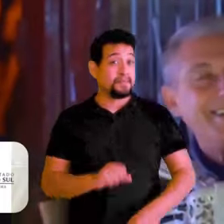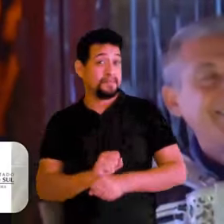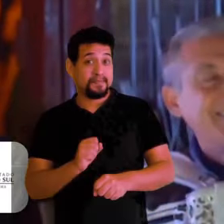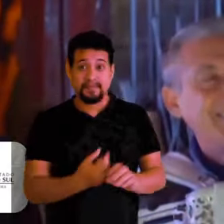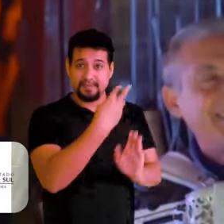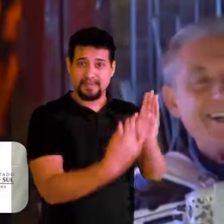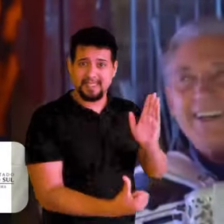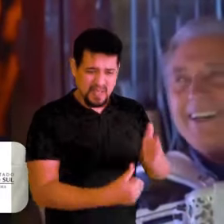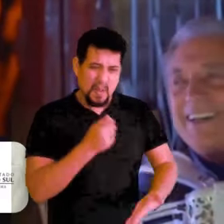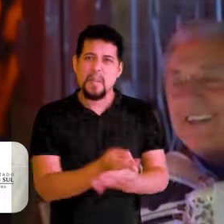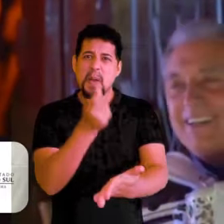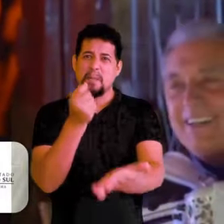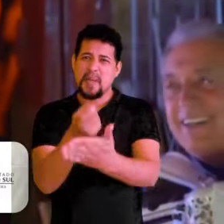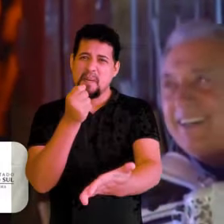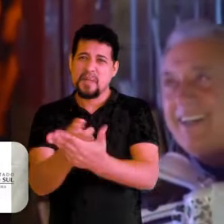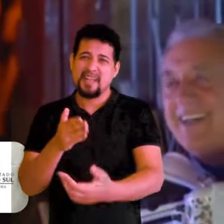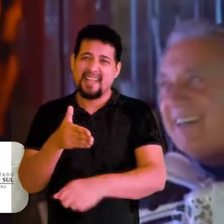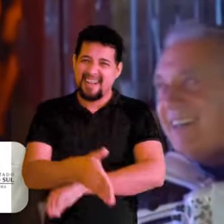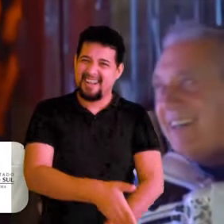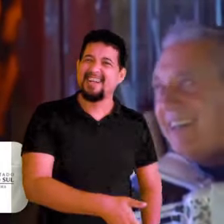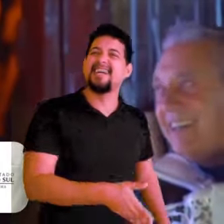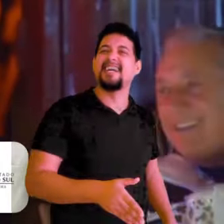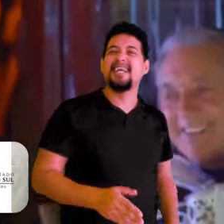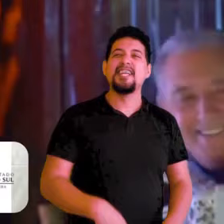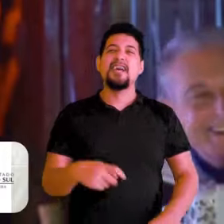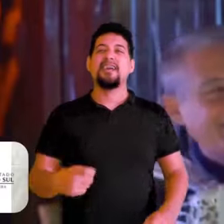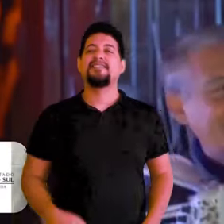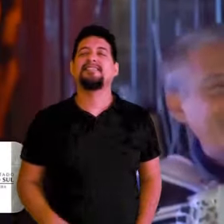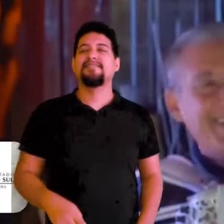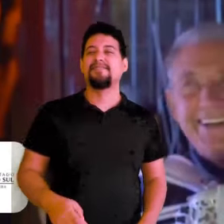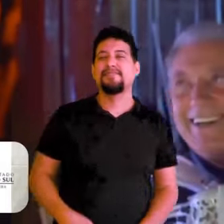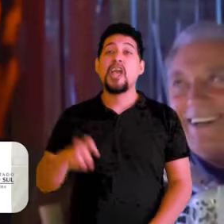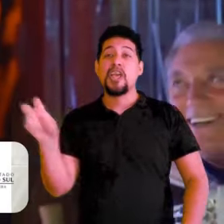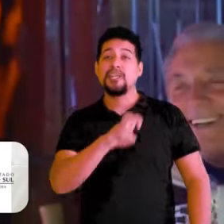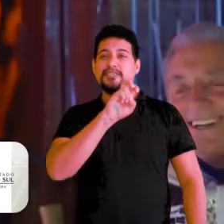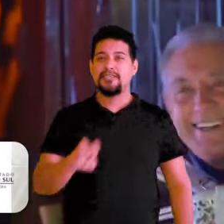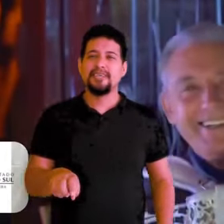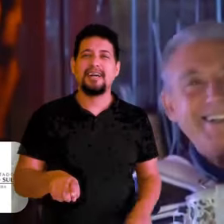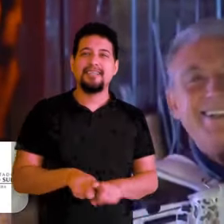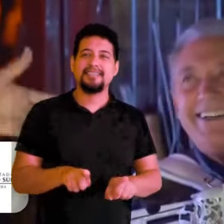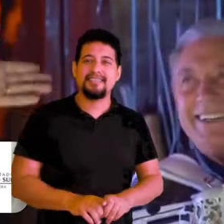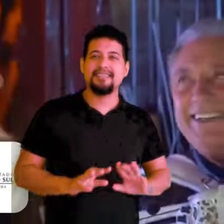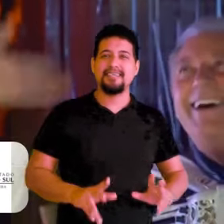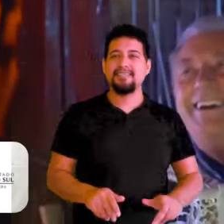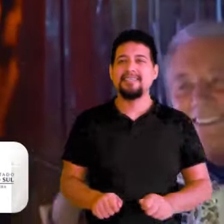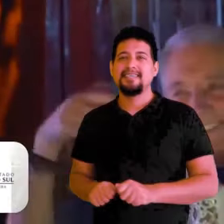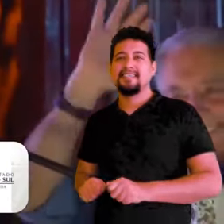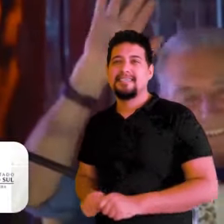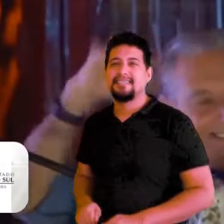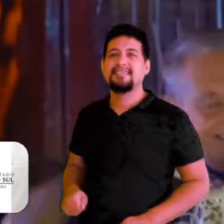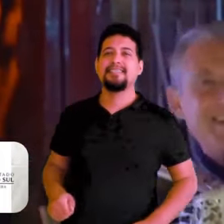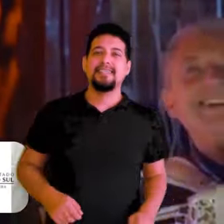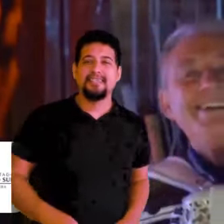os pila da Mega Sena gasto lá na entrada, da entrada direitinho. E não me vou agarrar essa tal felicidade,